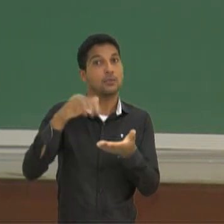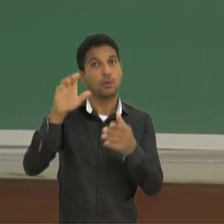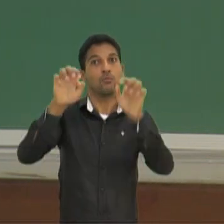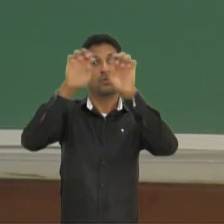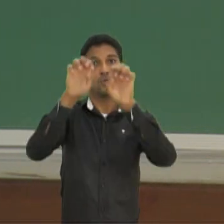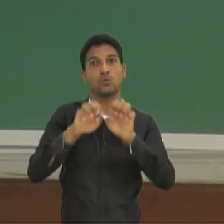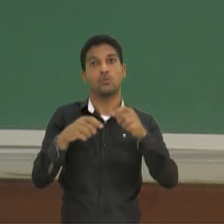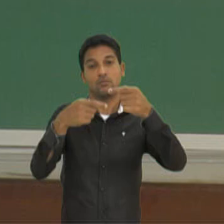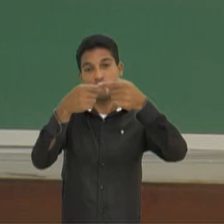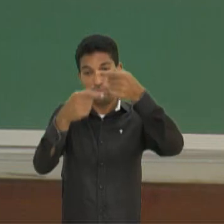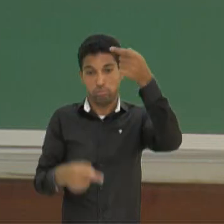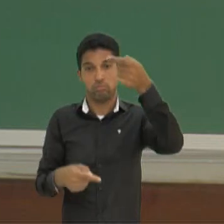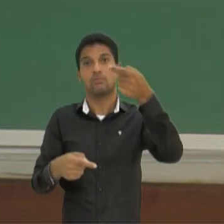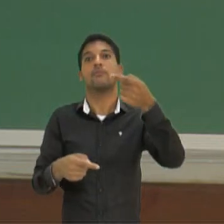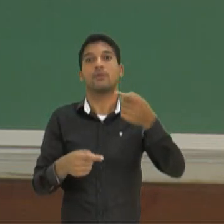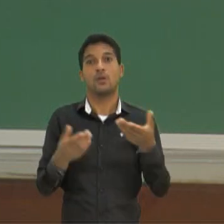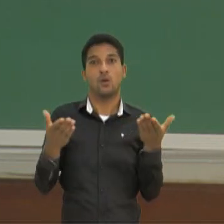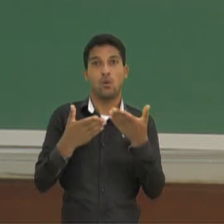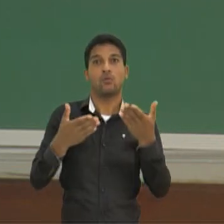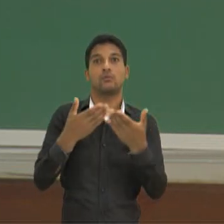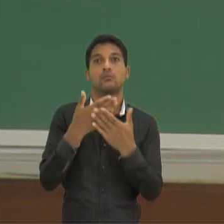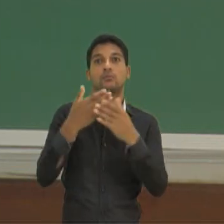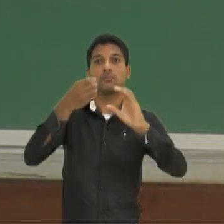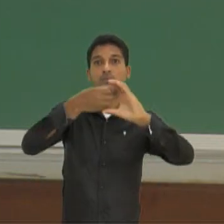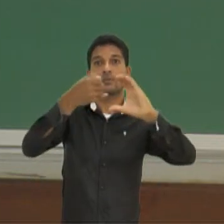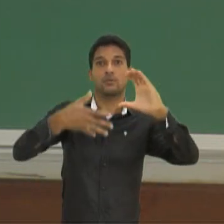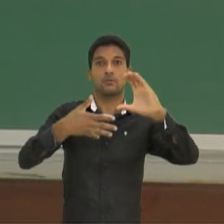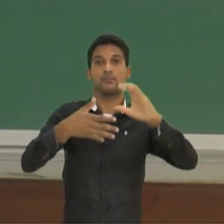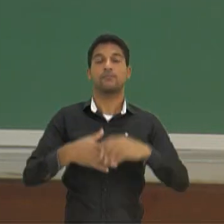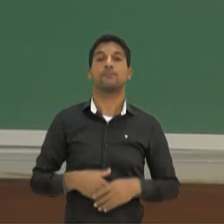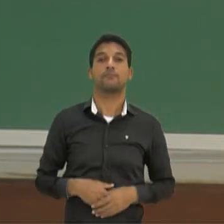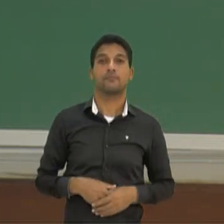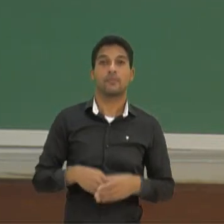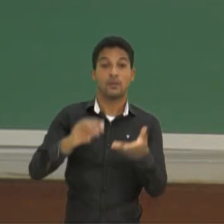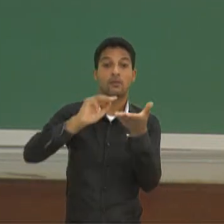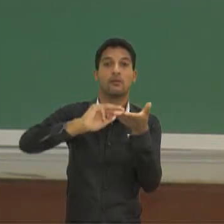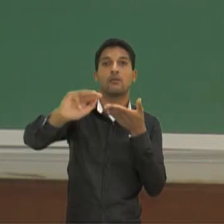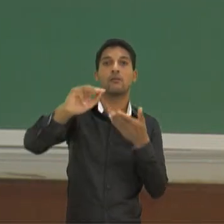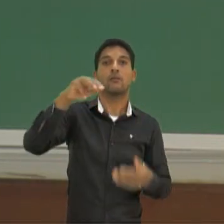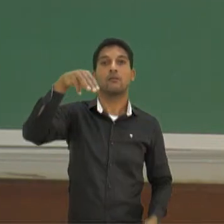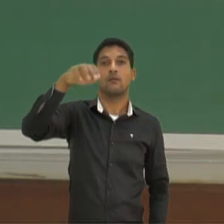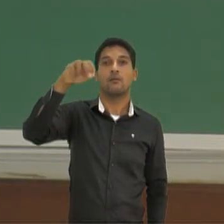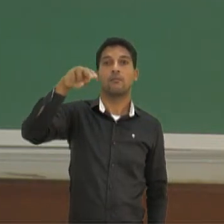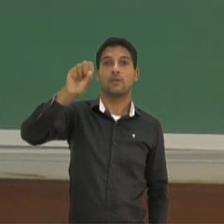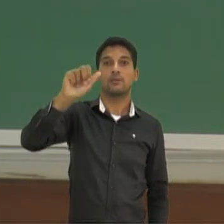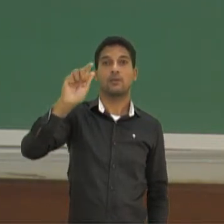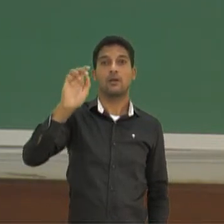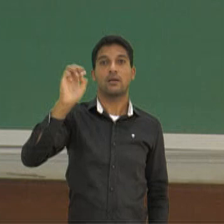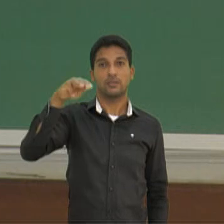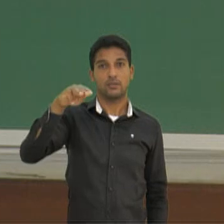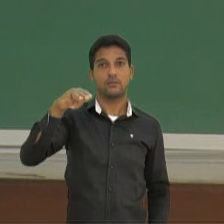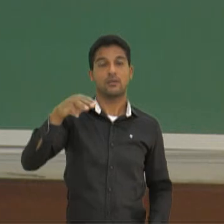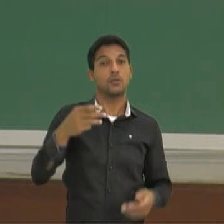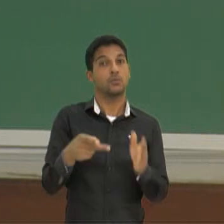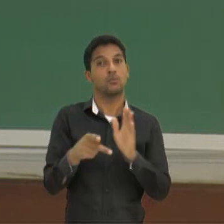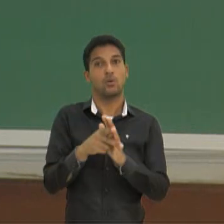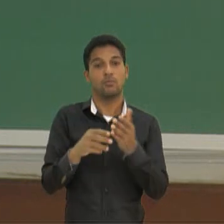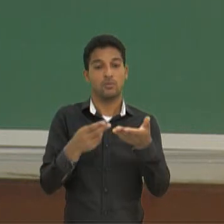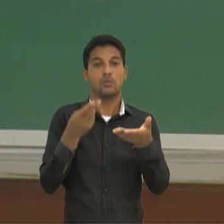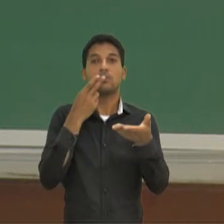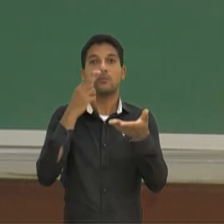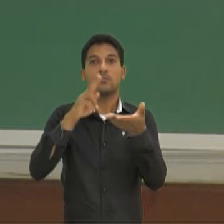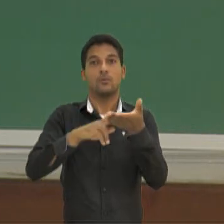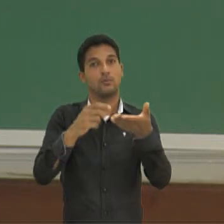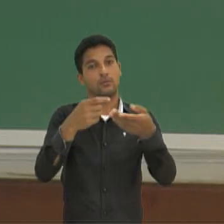hoje, certo? Mensagem, né? A gente já pode pressupor que, obviamente, se as pessoas escrevem uma carta para alguém, elas querem transmitir